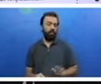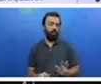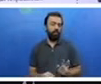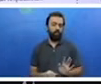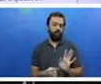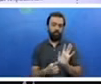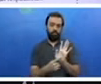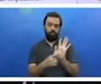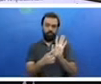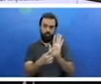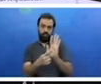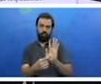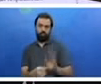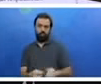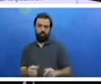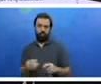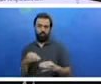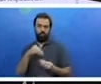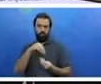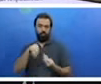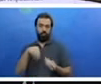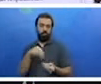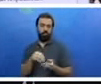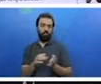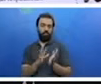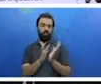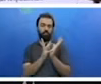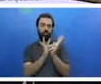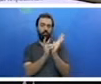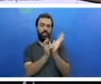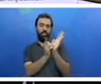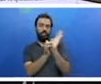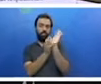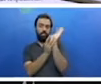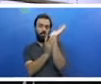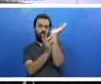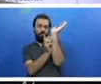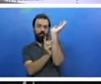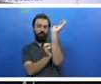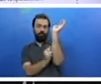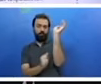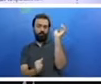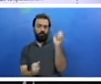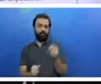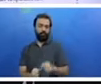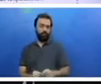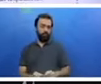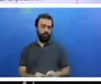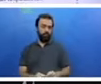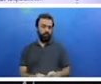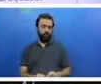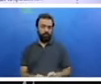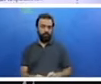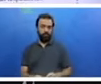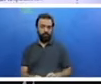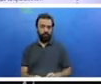uma substância, né? Provocando aqui corrosão, destruição. Então, esse símbolo indica substância